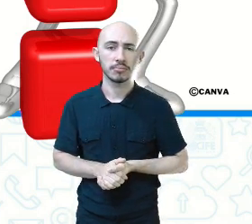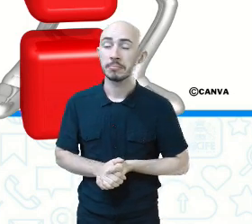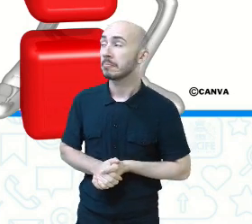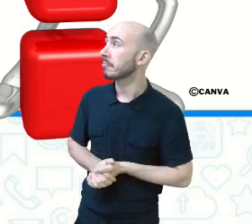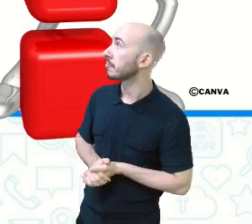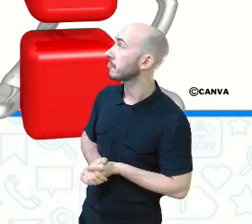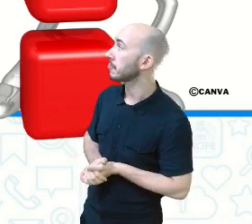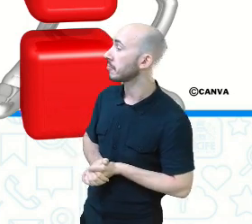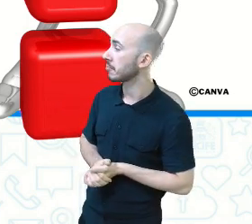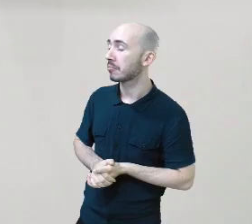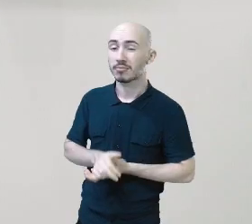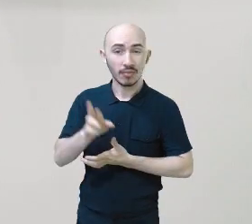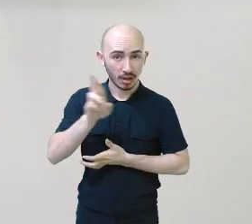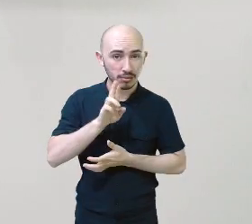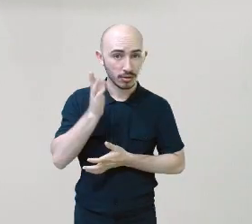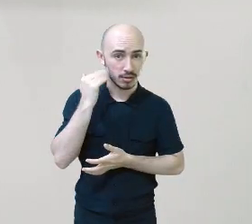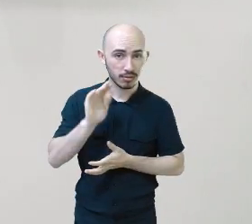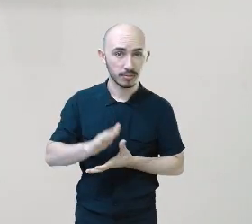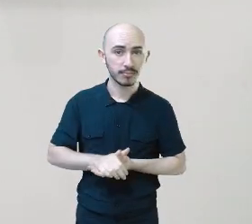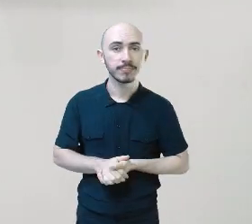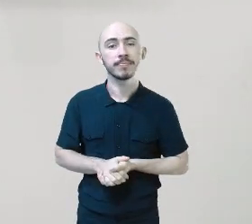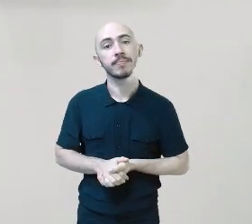aí?